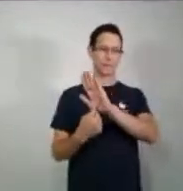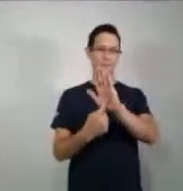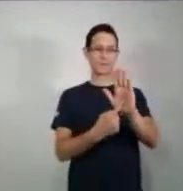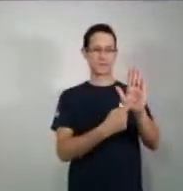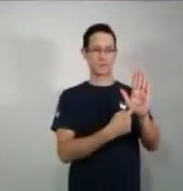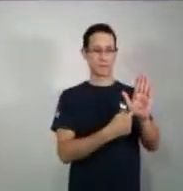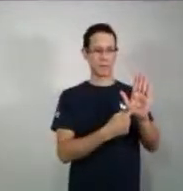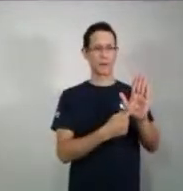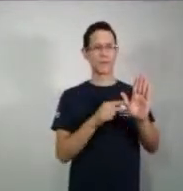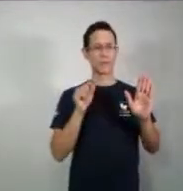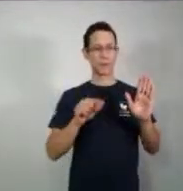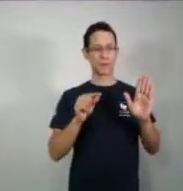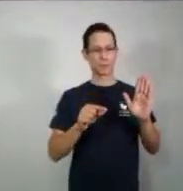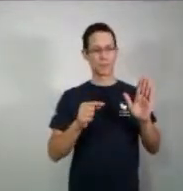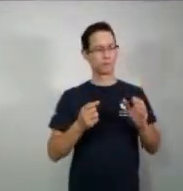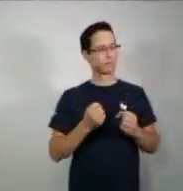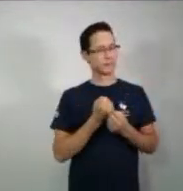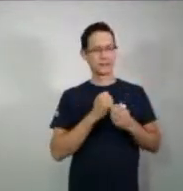essa obra colossal